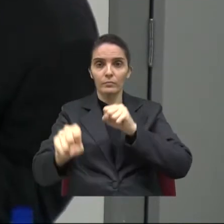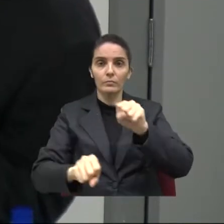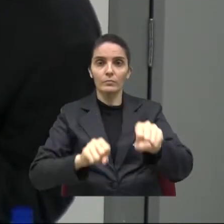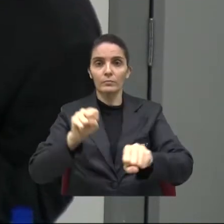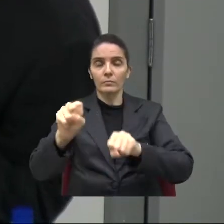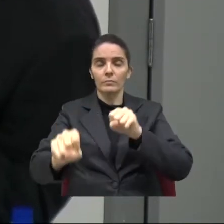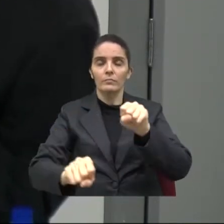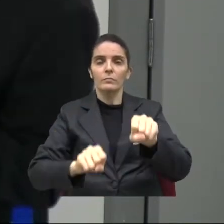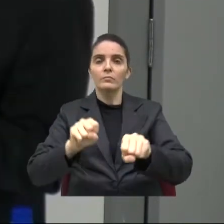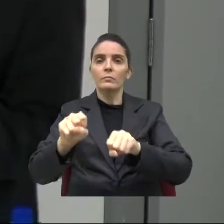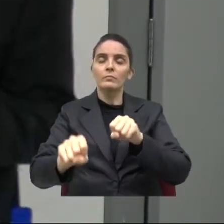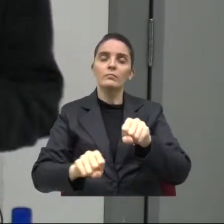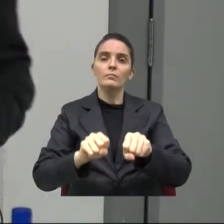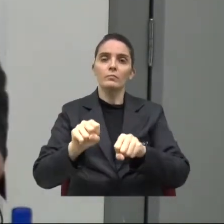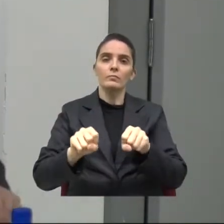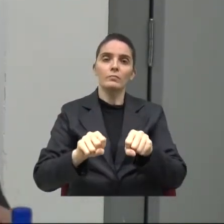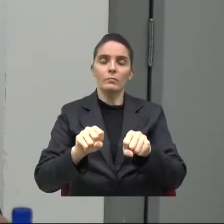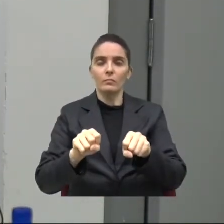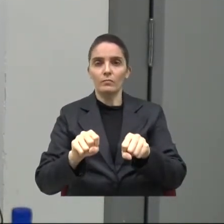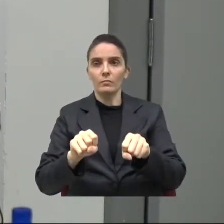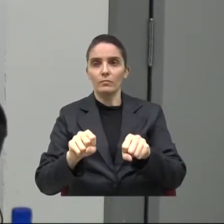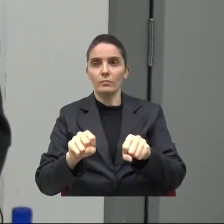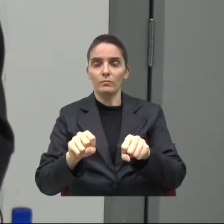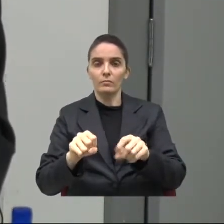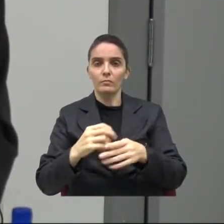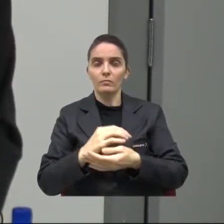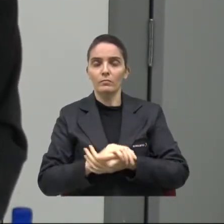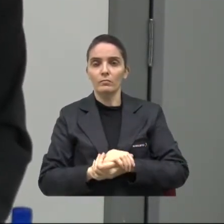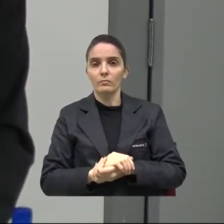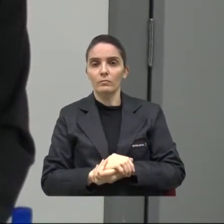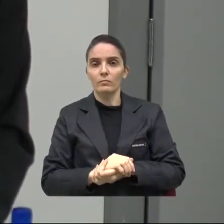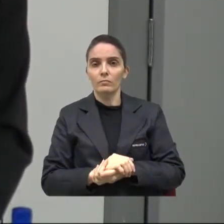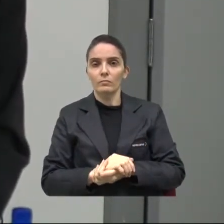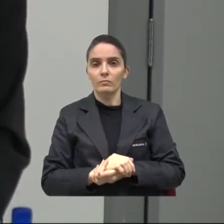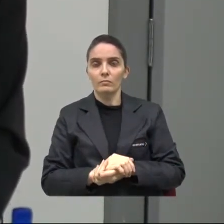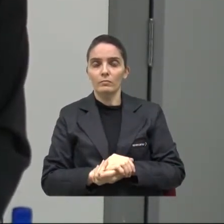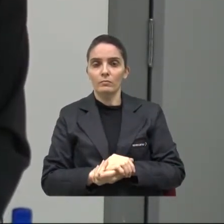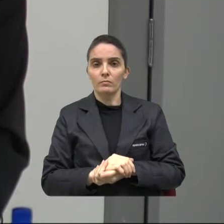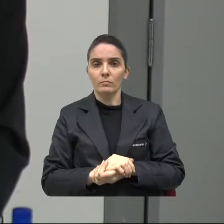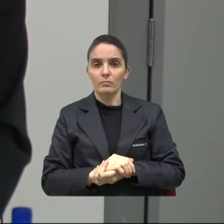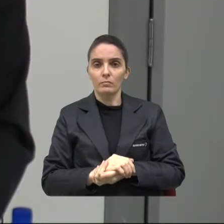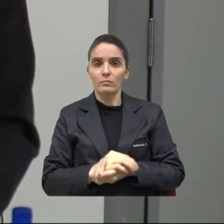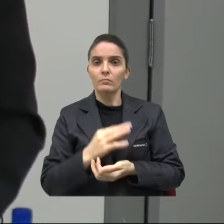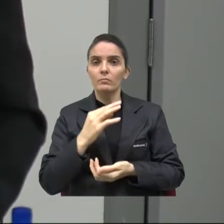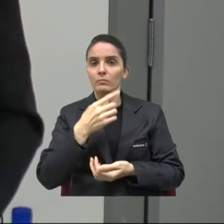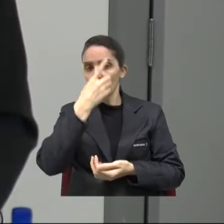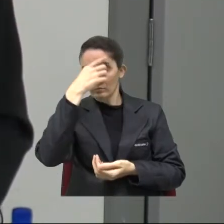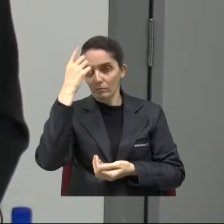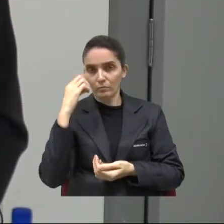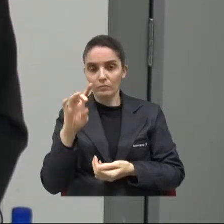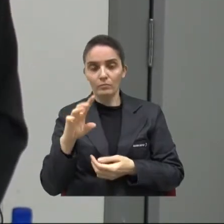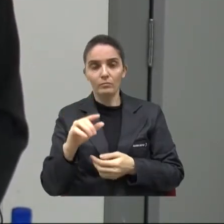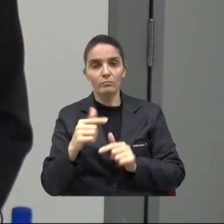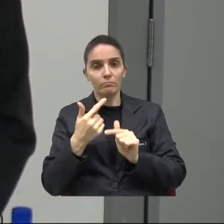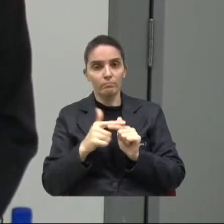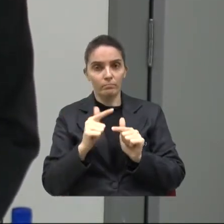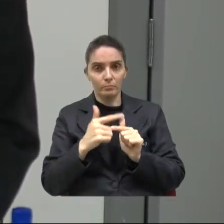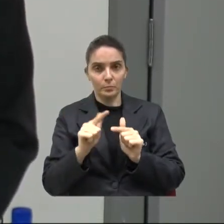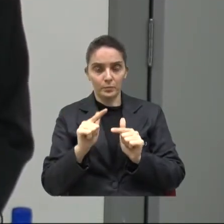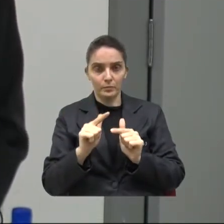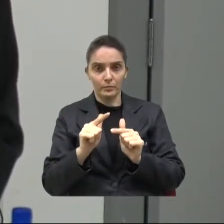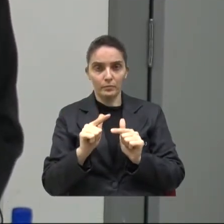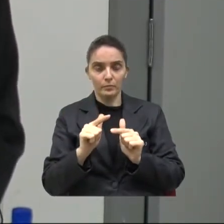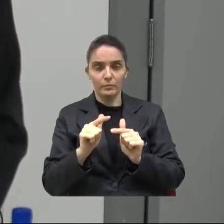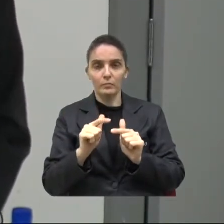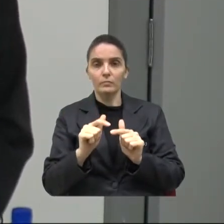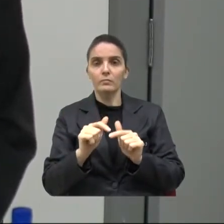estava falando? Então, eu acho que o problema ali, vereador Wagner Barbosa, seria isso também, né? Apesar de todas